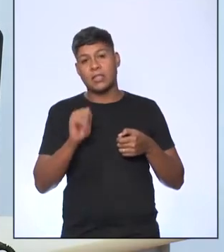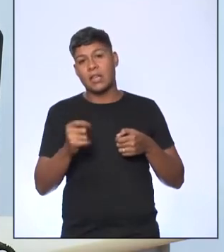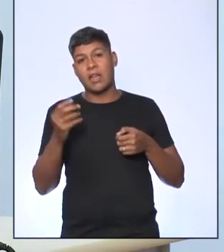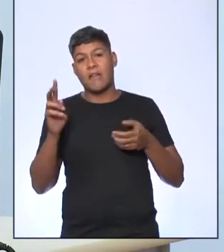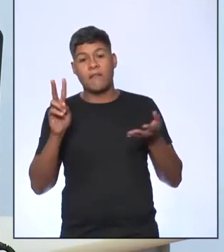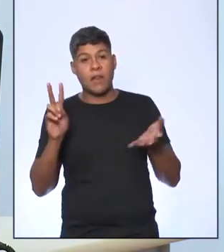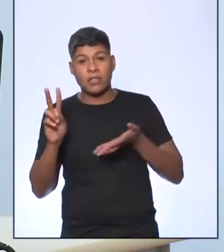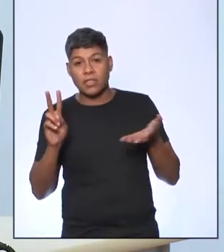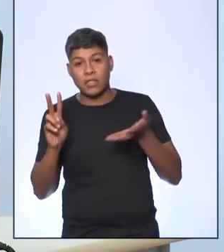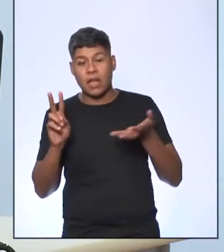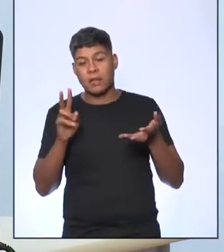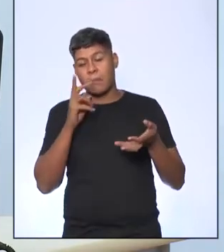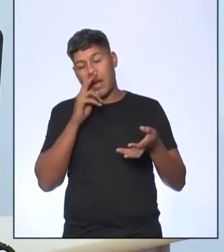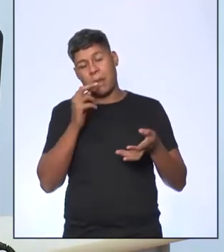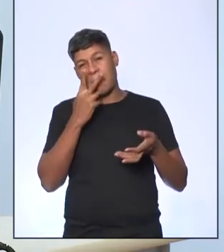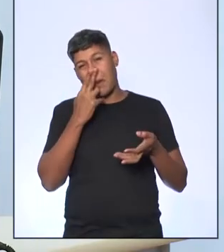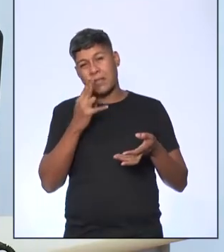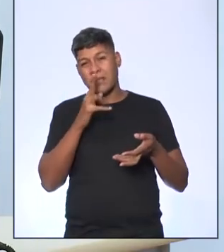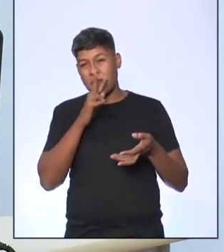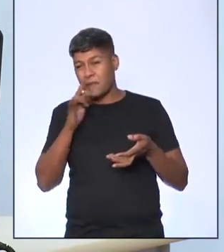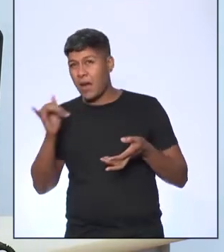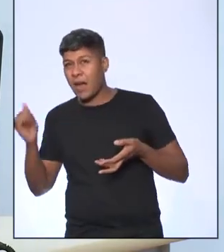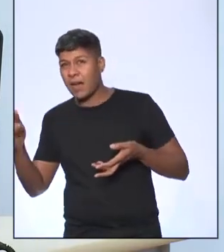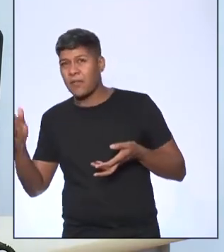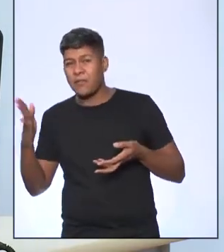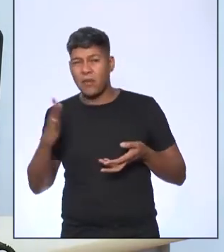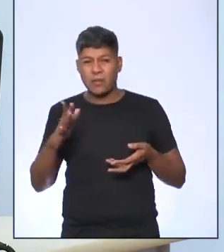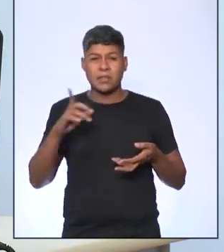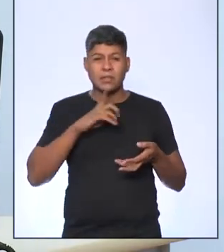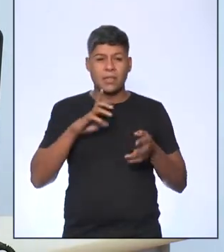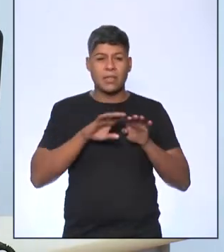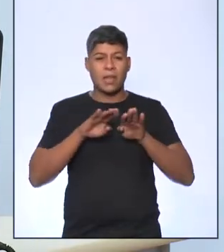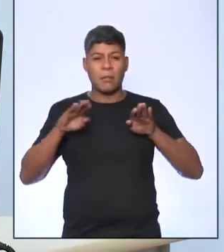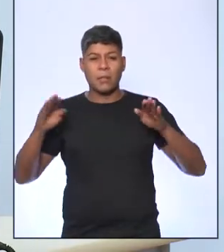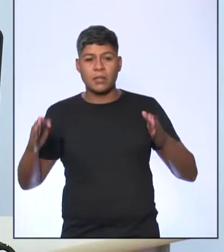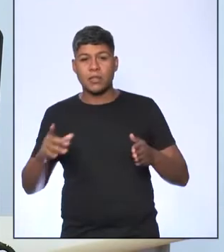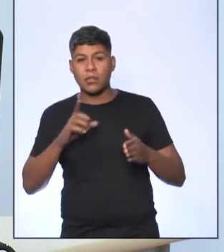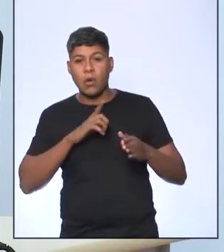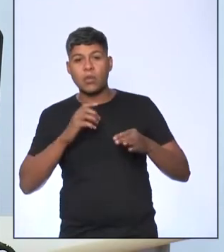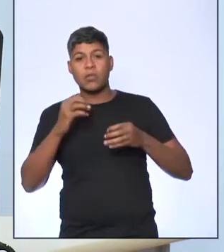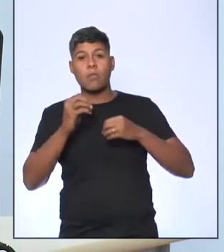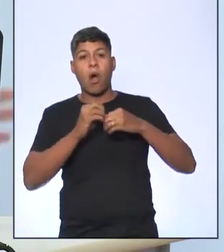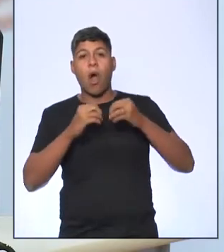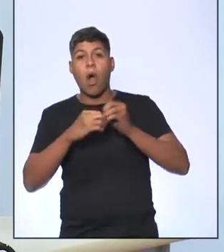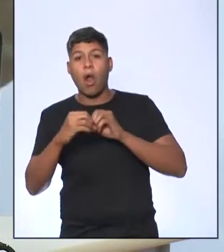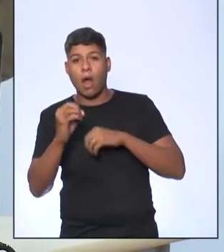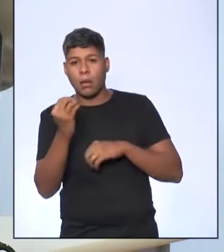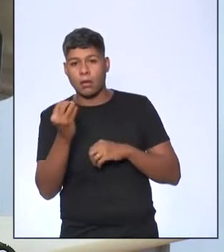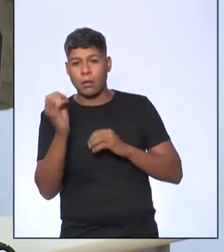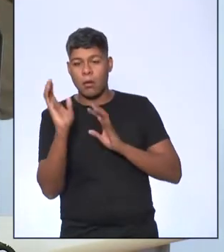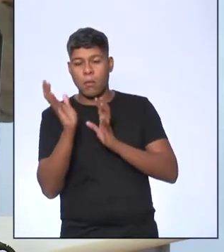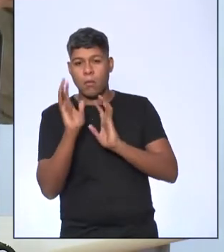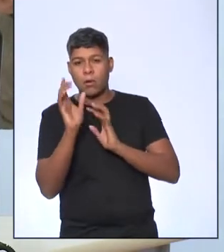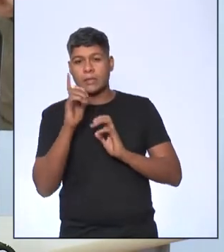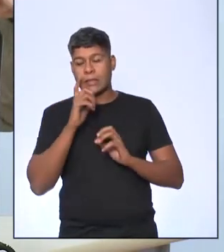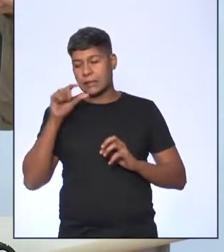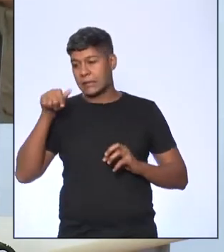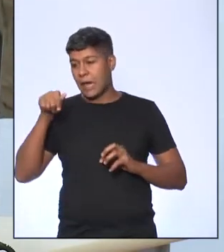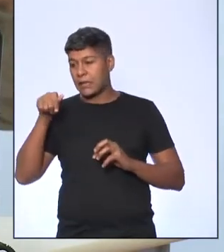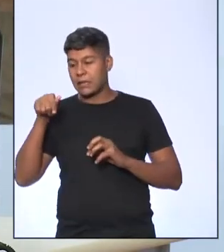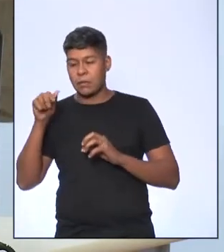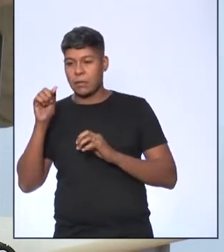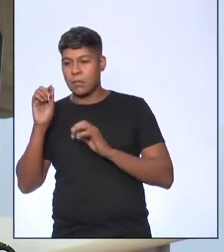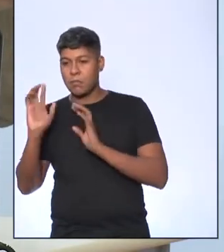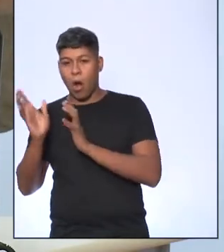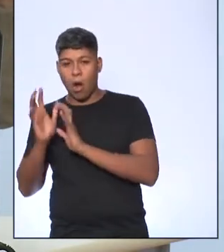que vai, ela volta. Seria como se eu tivesse aqui na minha mesa 2 potes de bolinha. Então, num pote eu tenho 7 bolinhas,